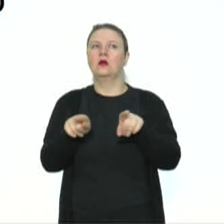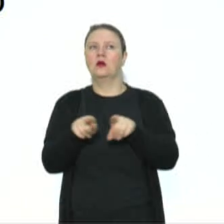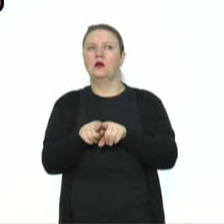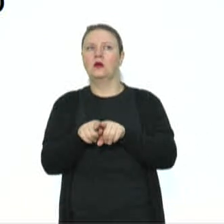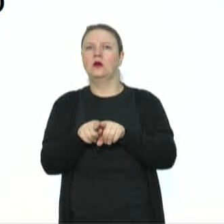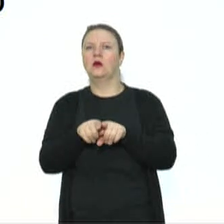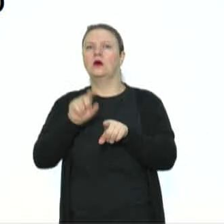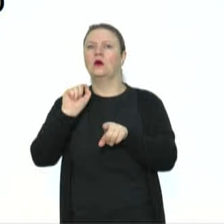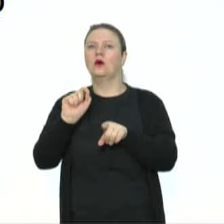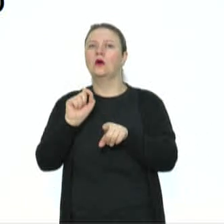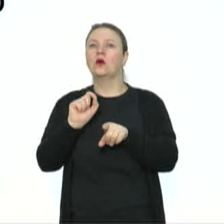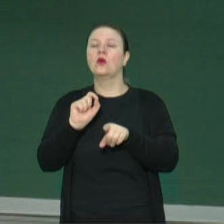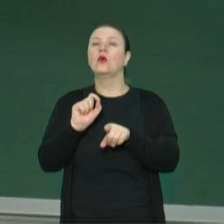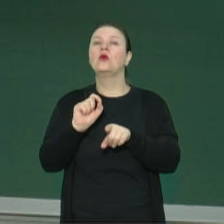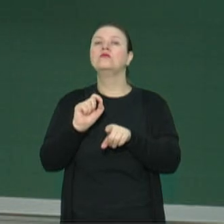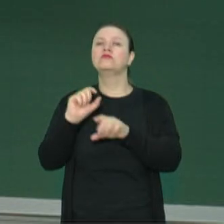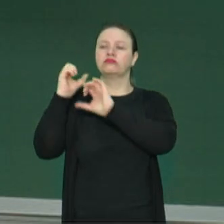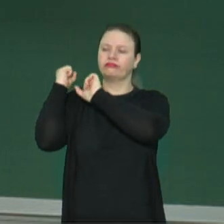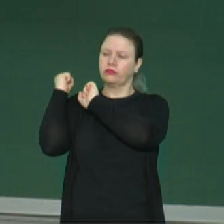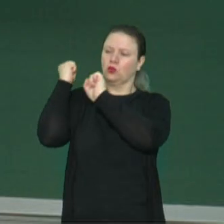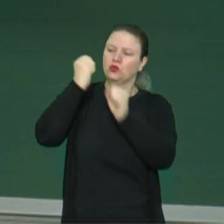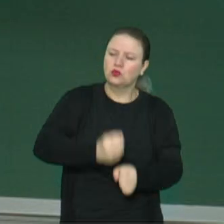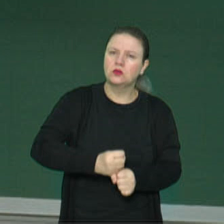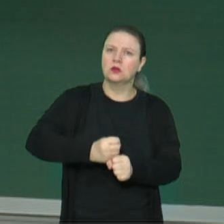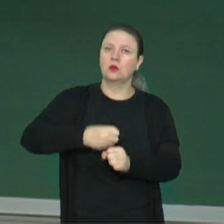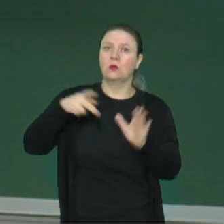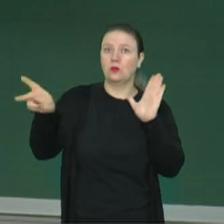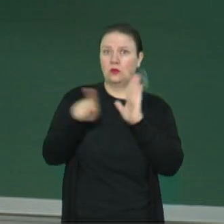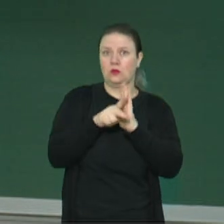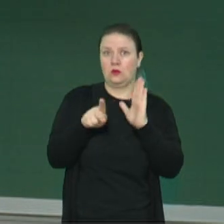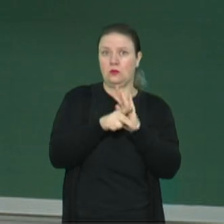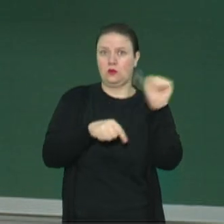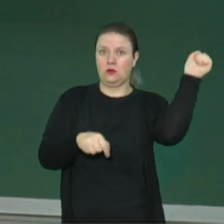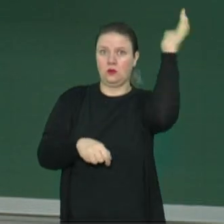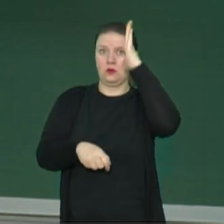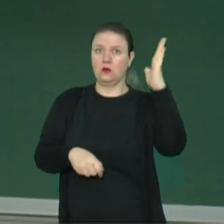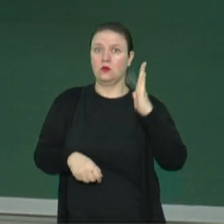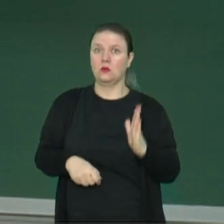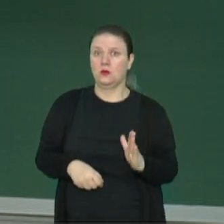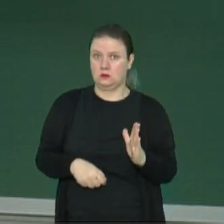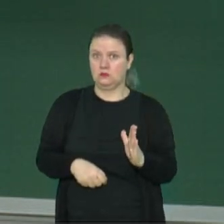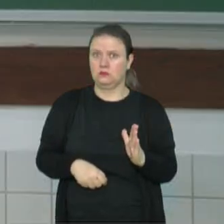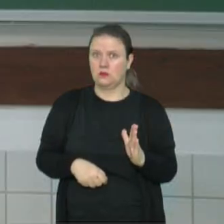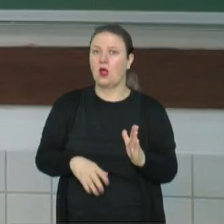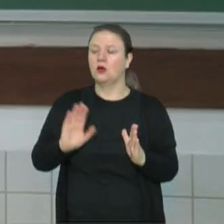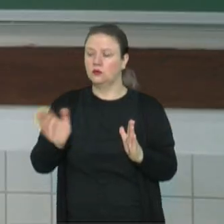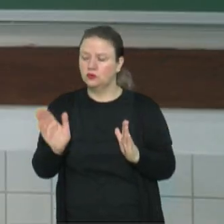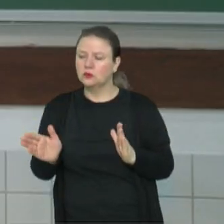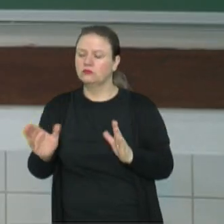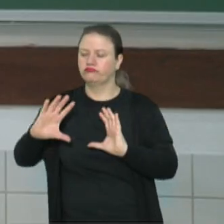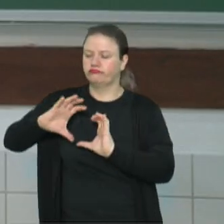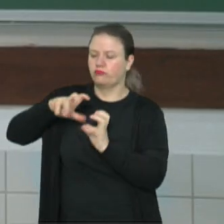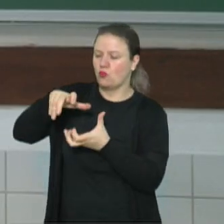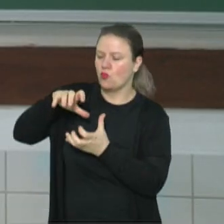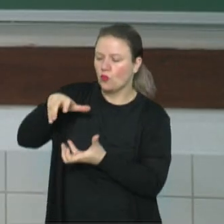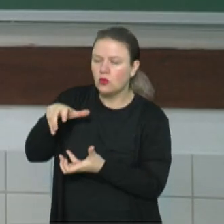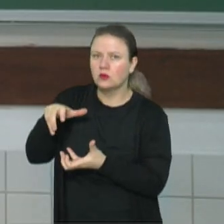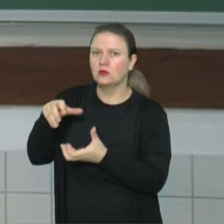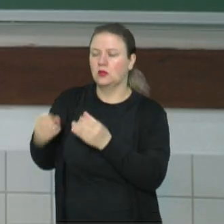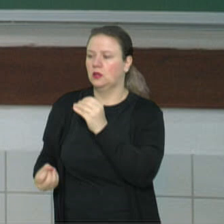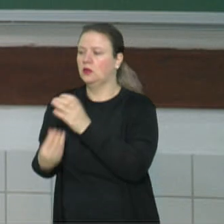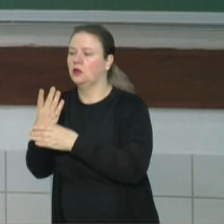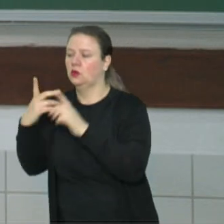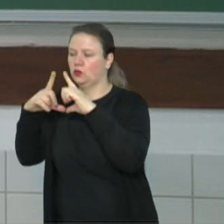entramos o quê? No jiu-jitsu brasileiro. Então nós tratamos até então o jiu-jitsu a nível mundial, né, o criado no